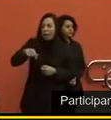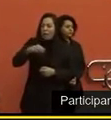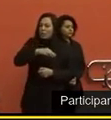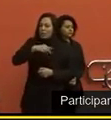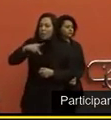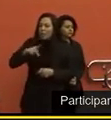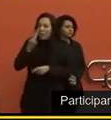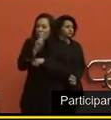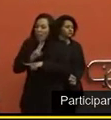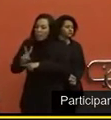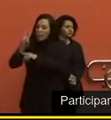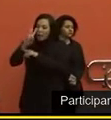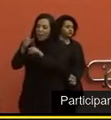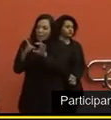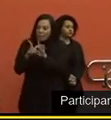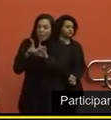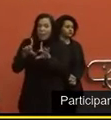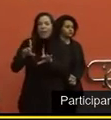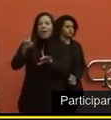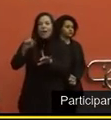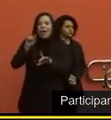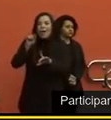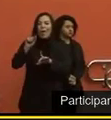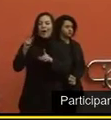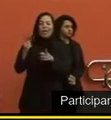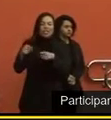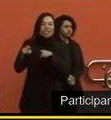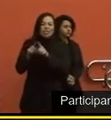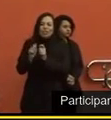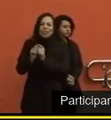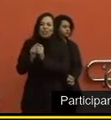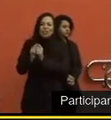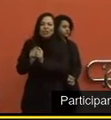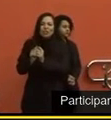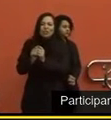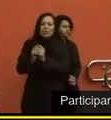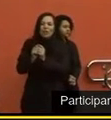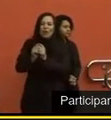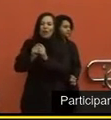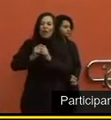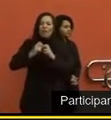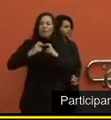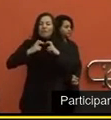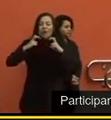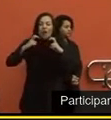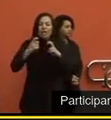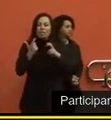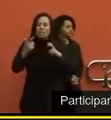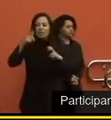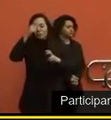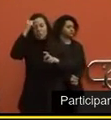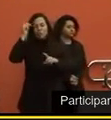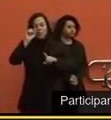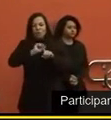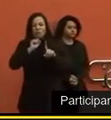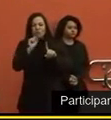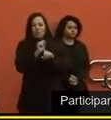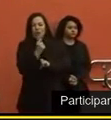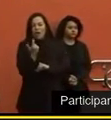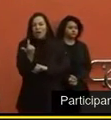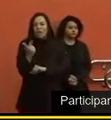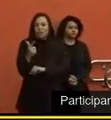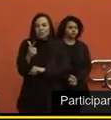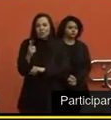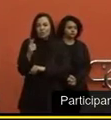como guardião da democracia é atribuir-lhe a nobre missão de dar voz às demandas sociais. É